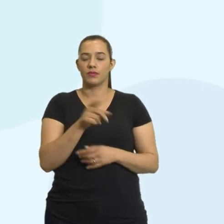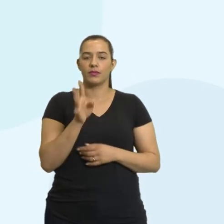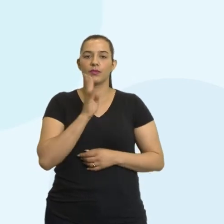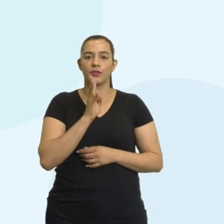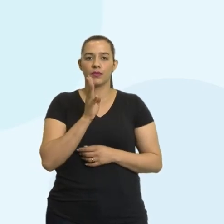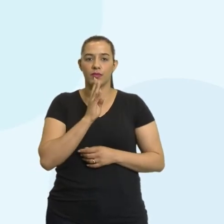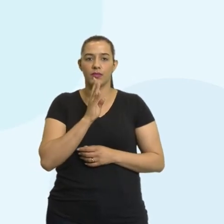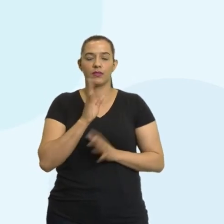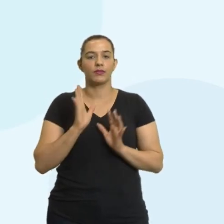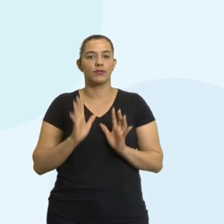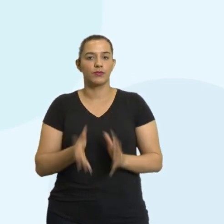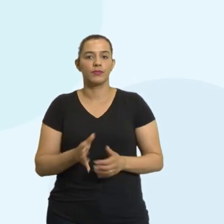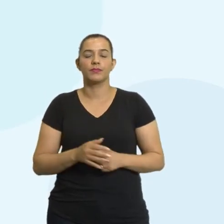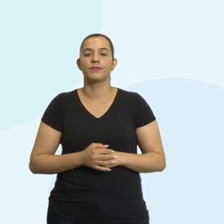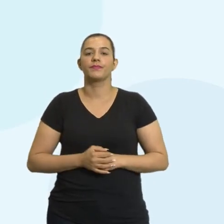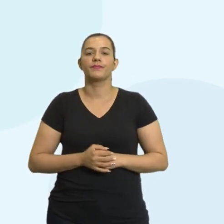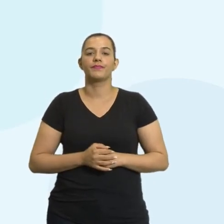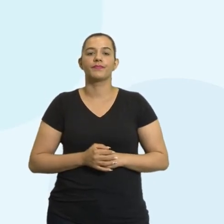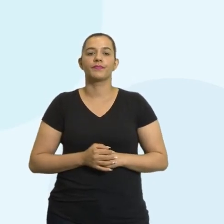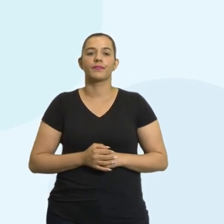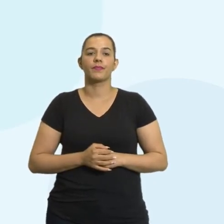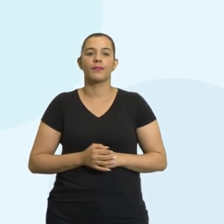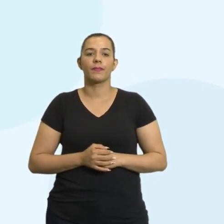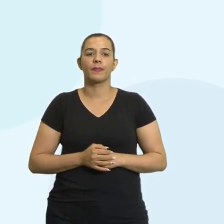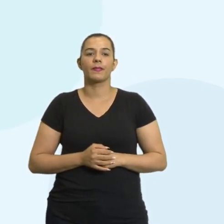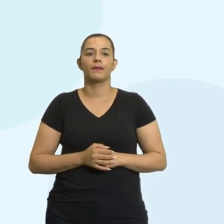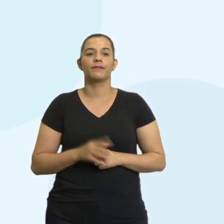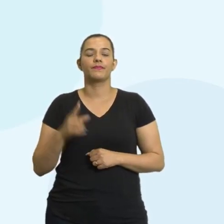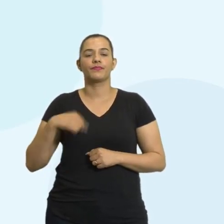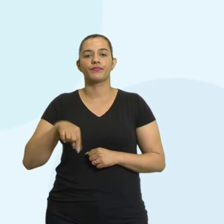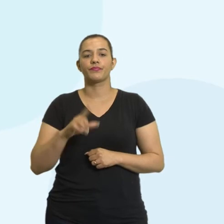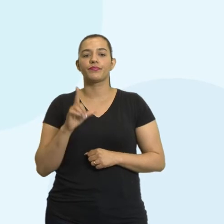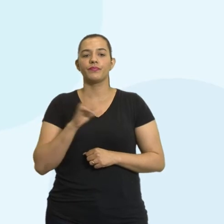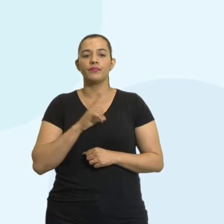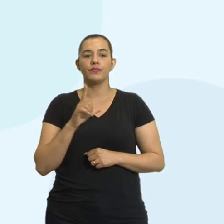certo? E nós vamos ter aí,